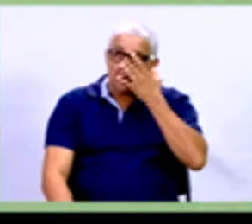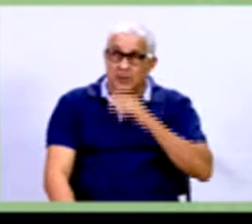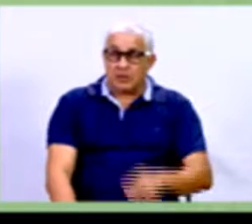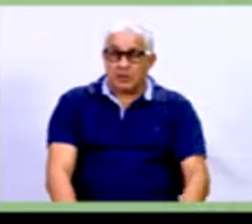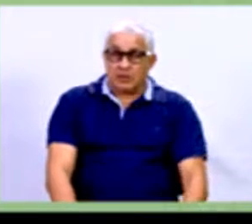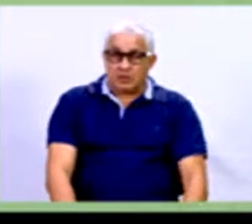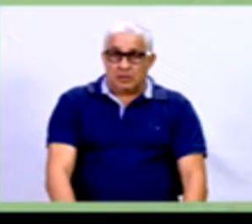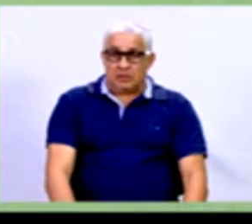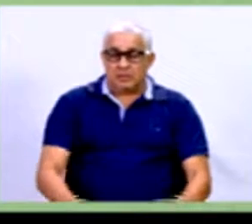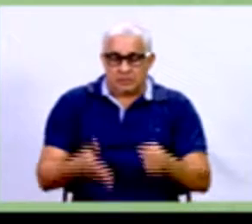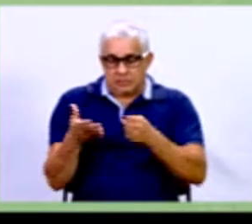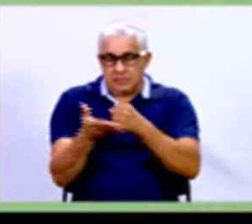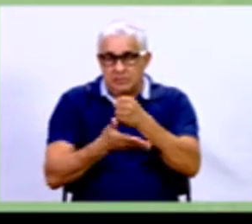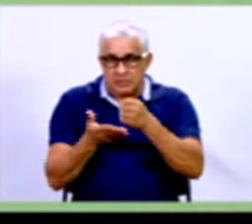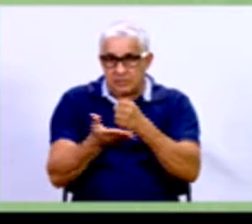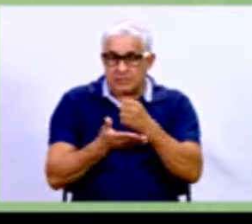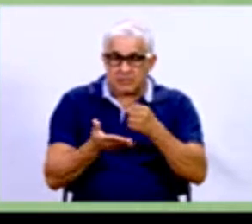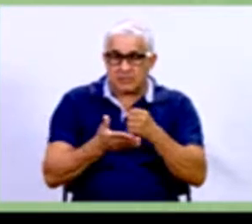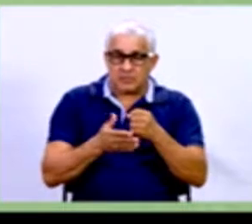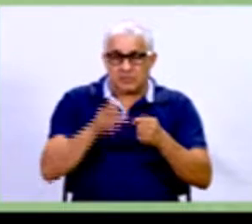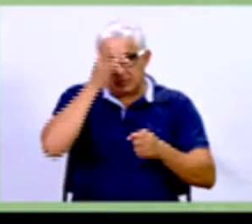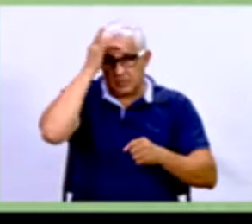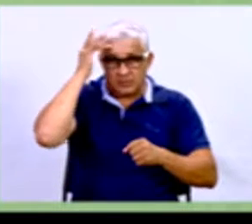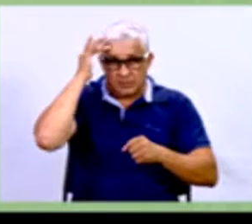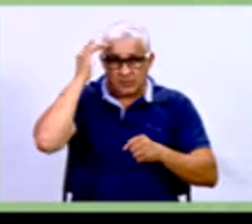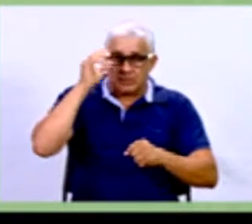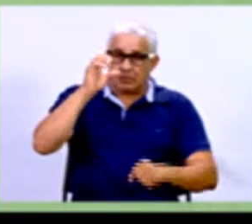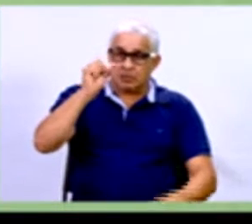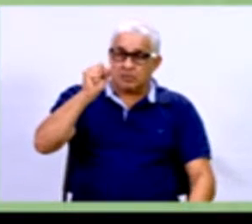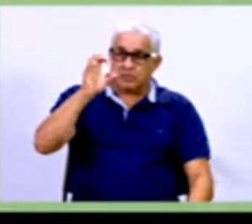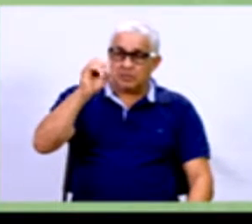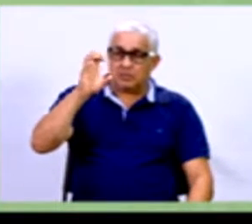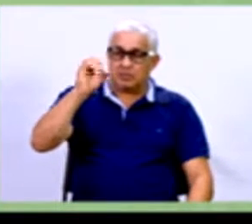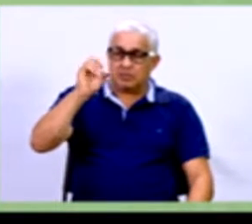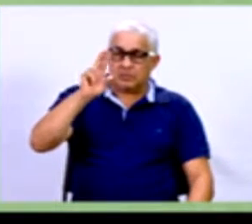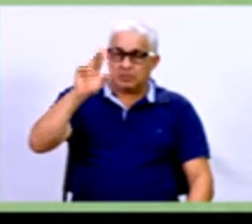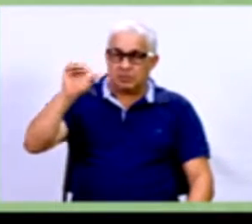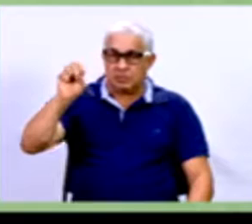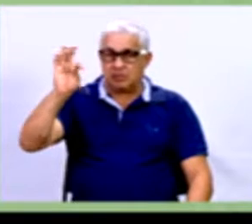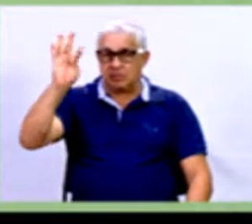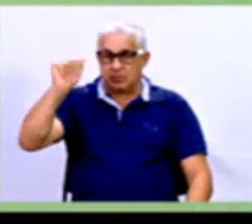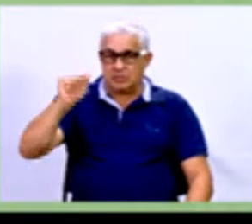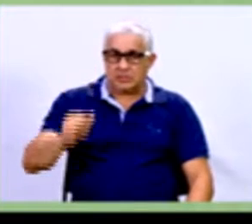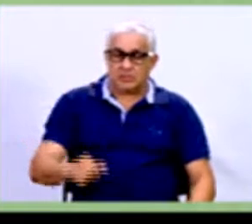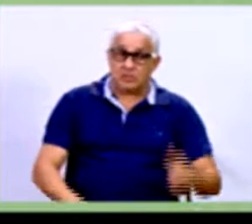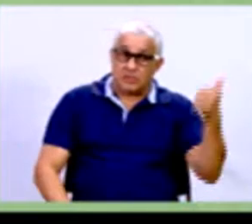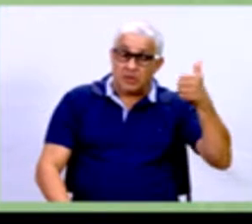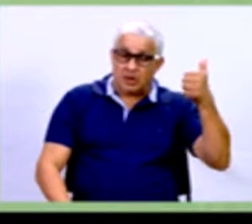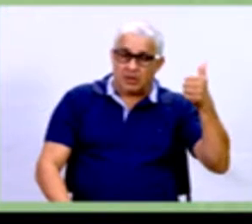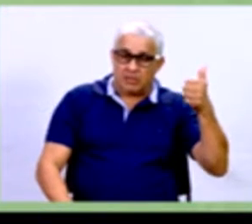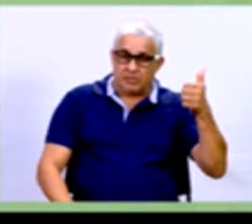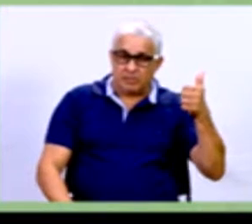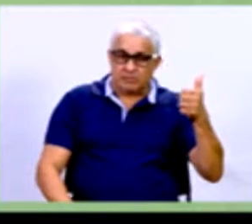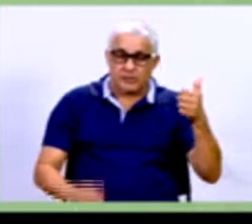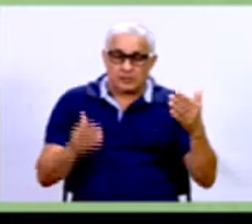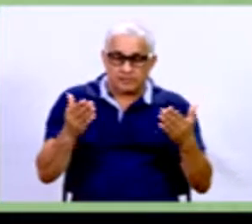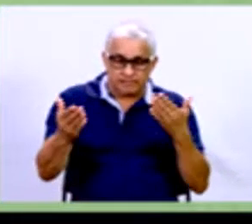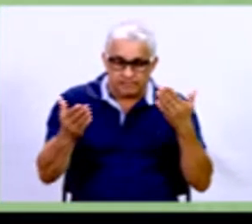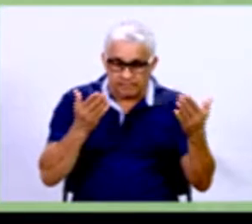Vamos às funções básicas de um socorrista. Primeira delas, avaliar a situação